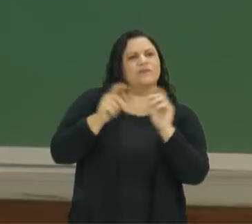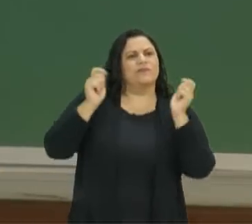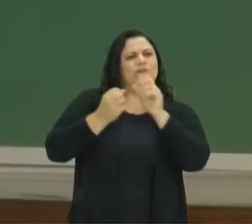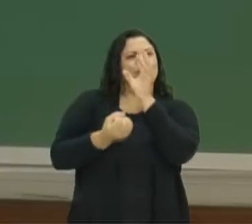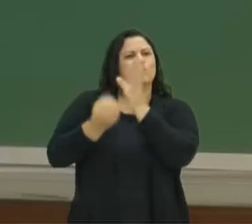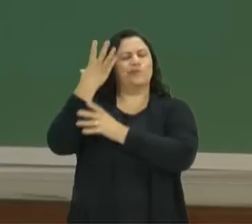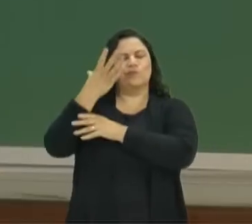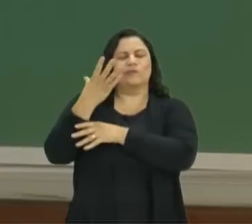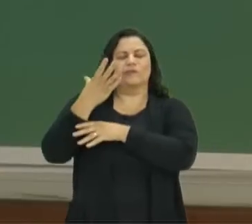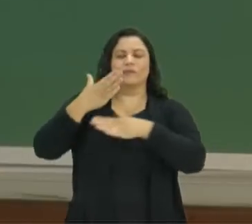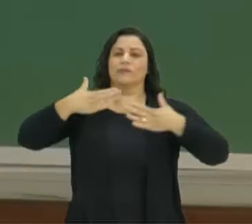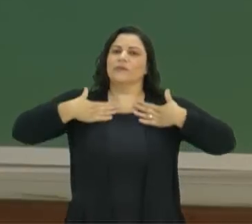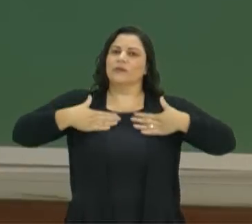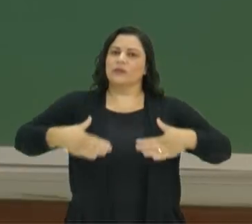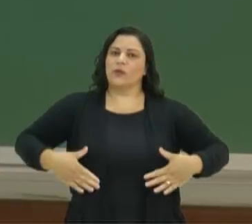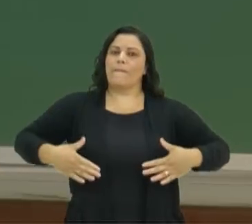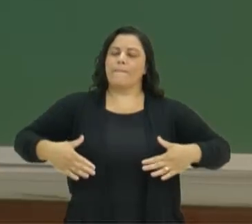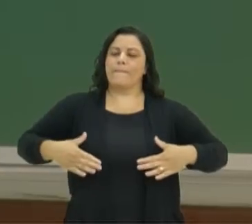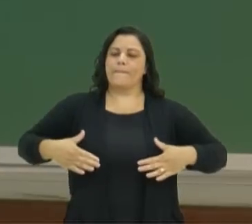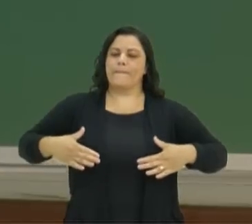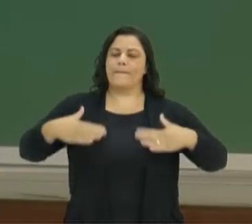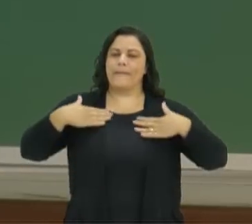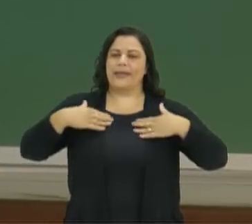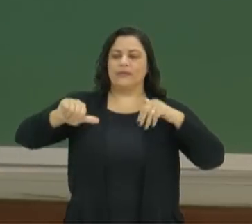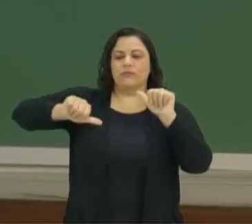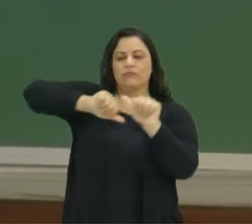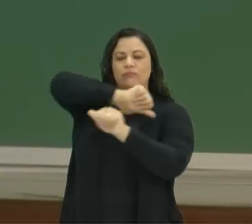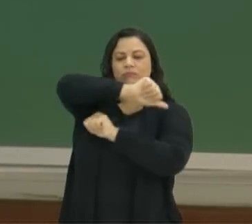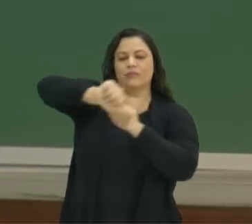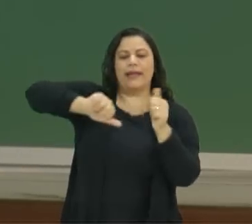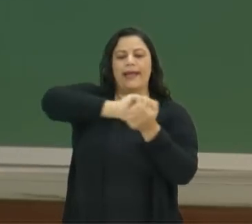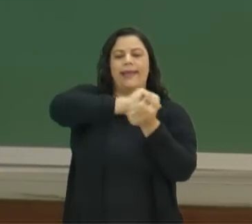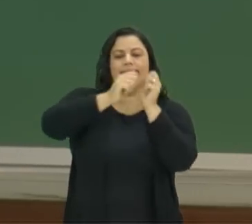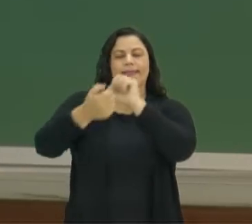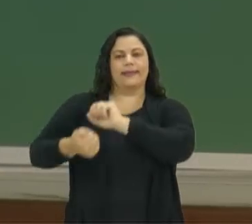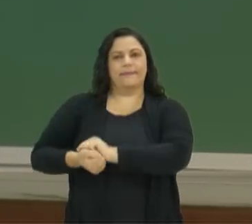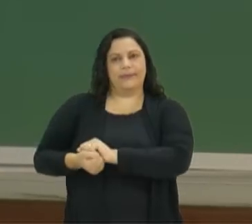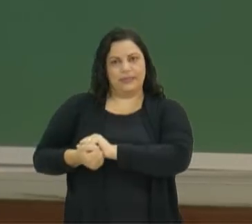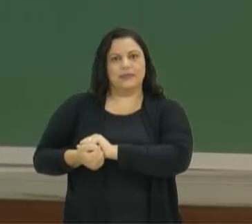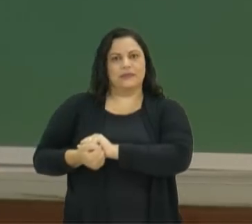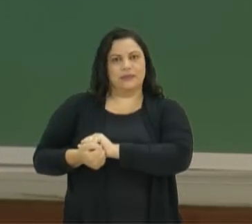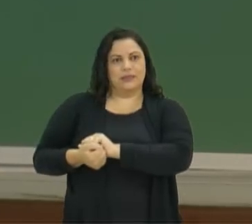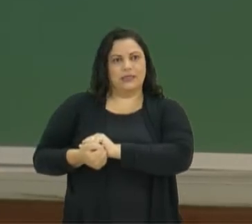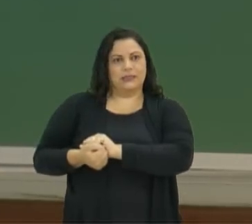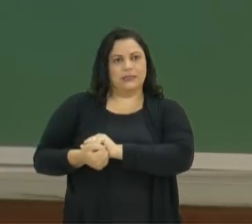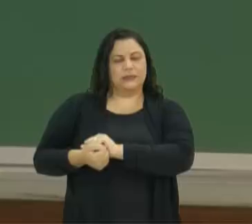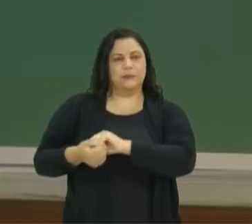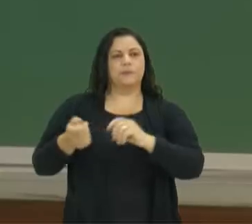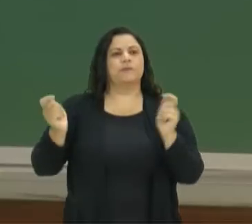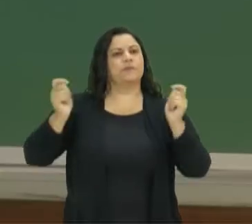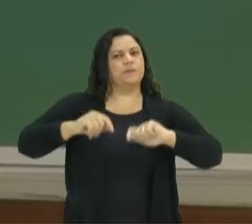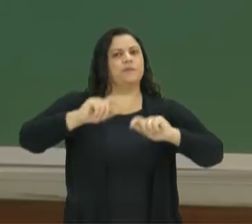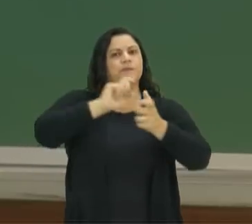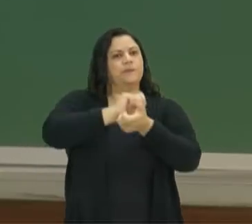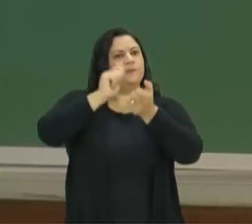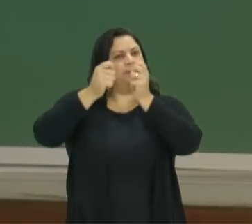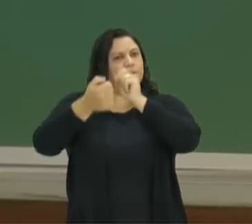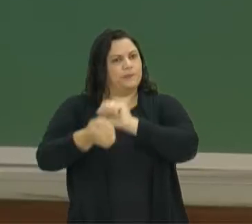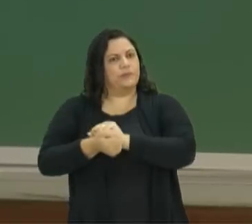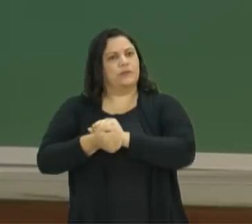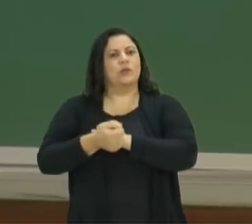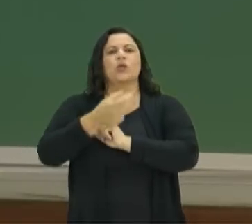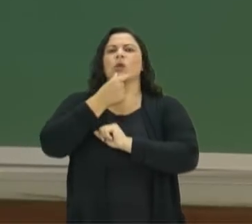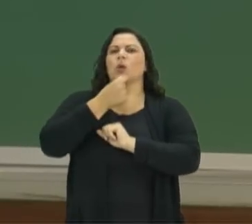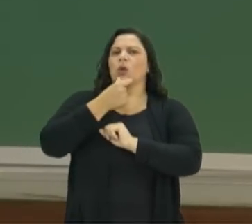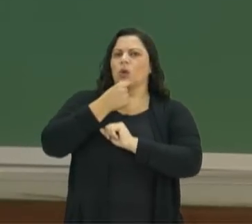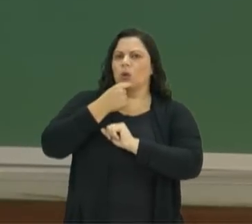através do nado de peito. Ele foi uma transformação do peito, que depois de algumas modificações, um